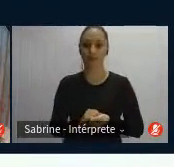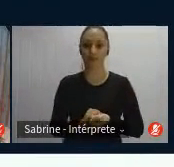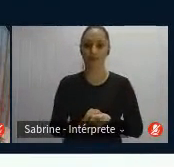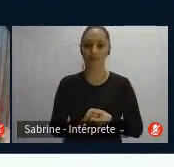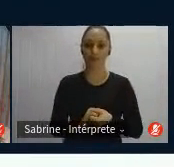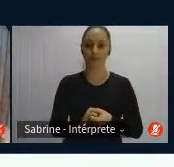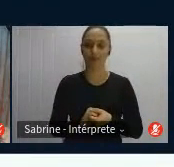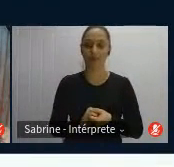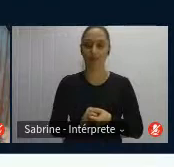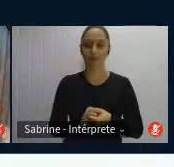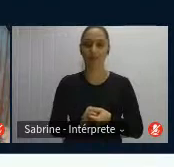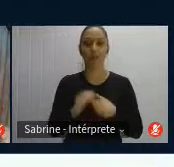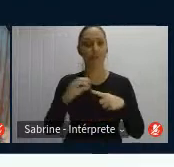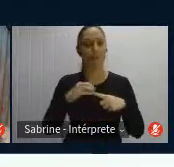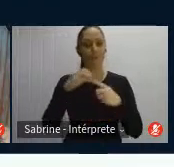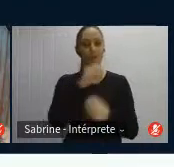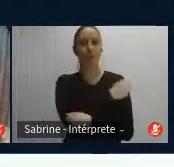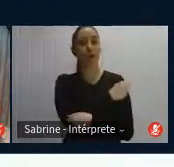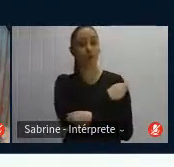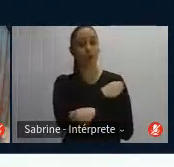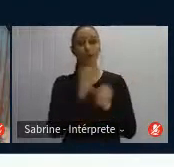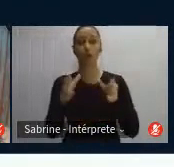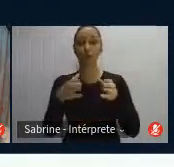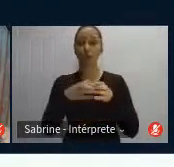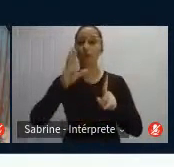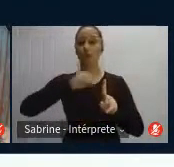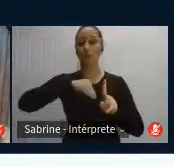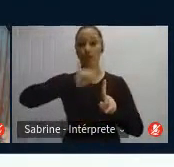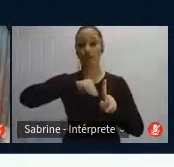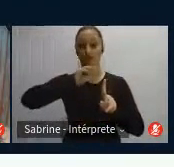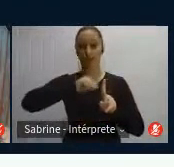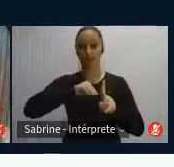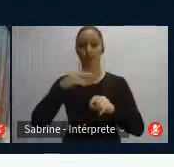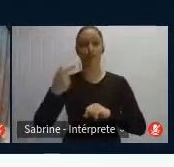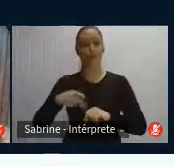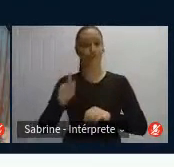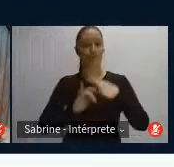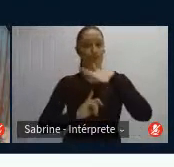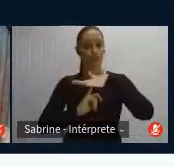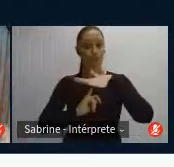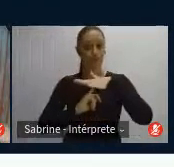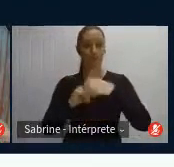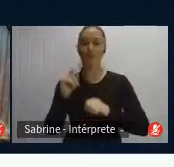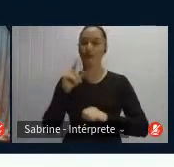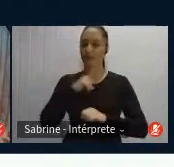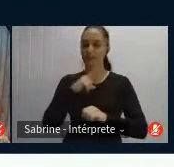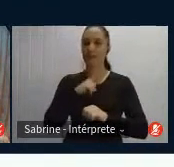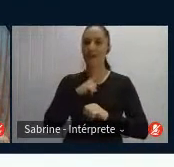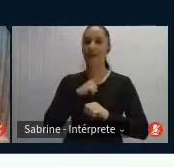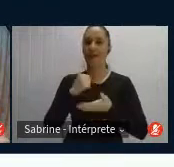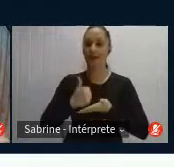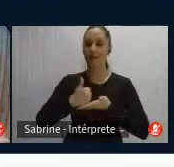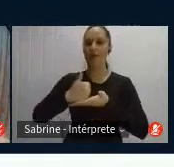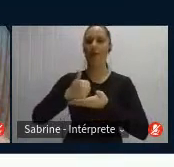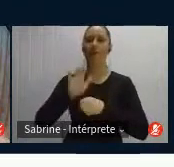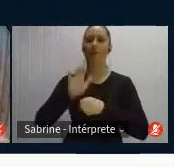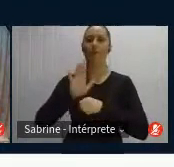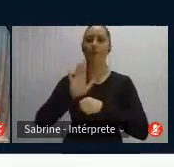de vulnerabilidade do, né, do IFE, né, que são atendidos, né, pelas ações de assistência estudantil.